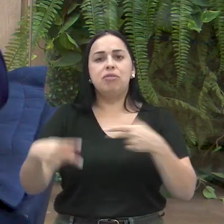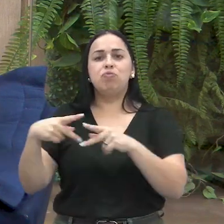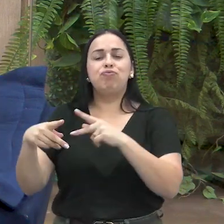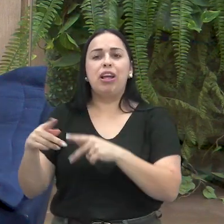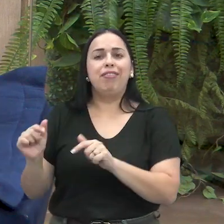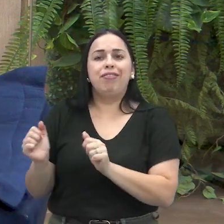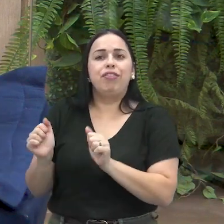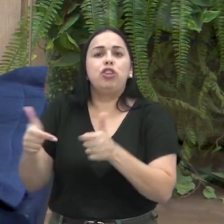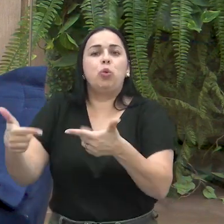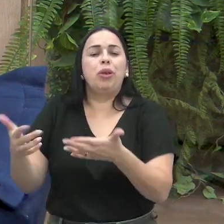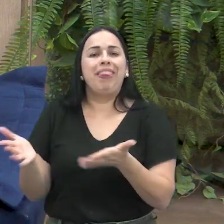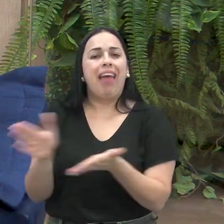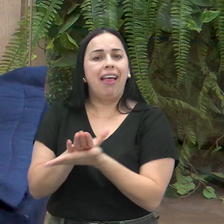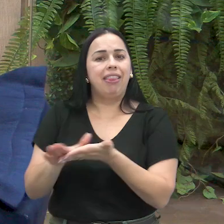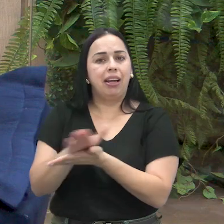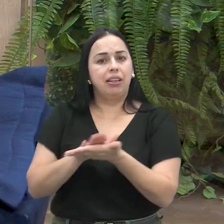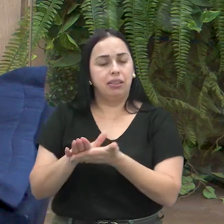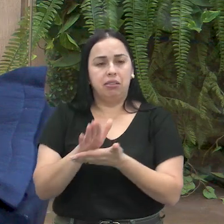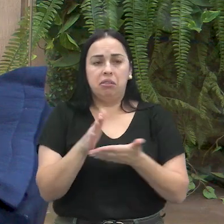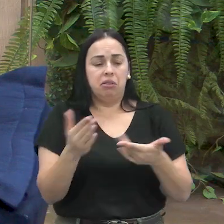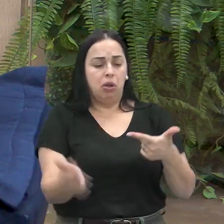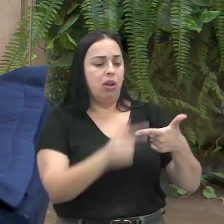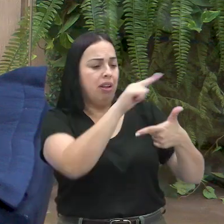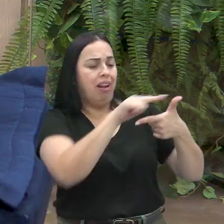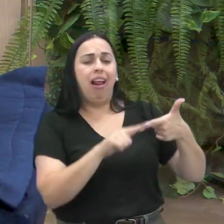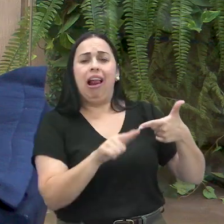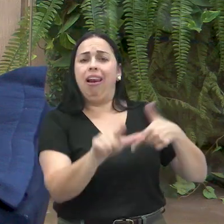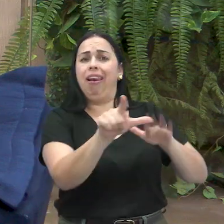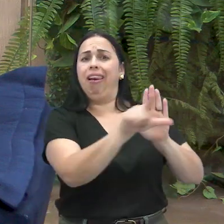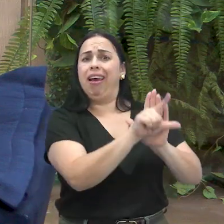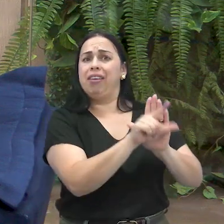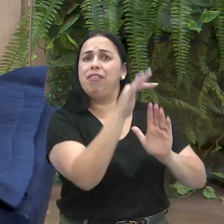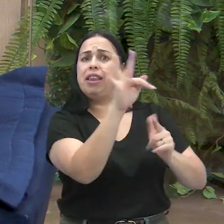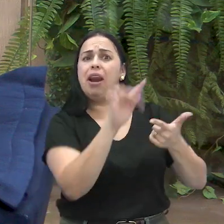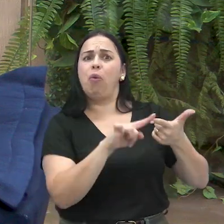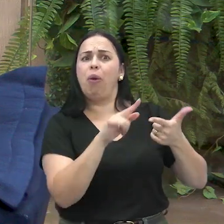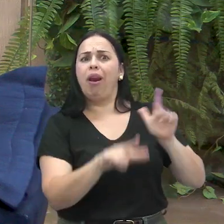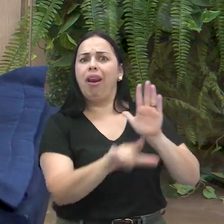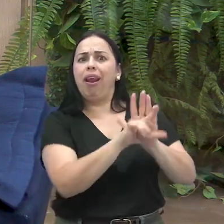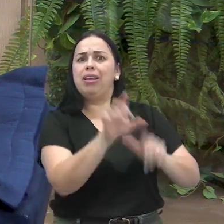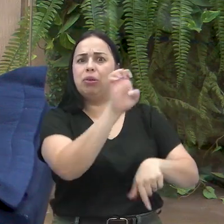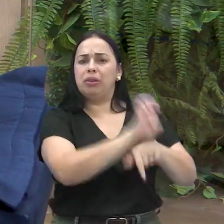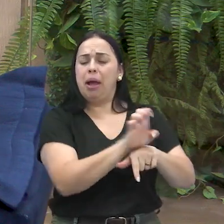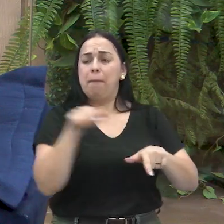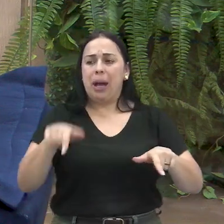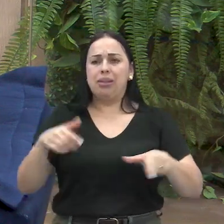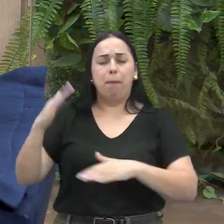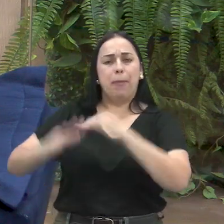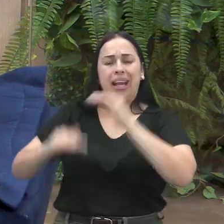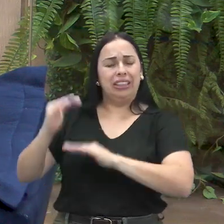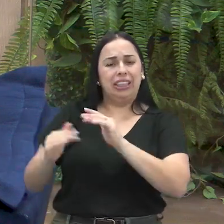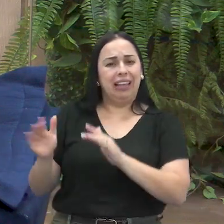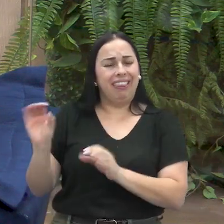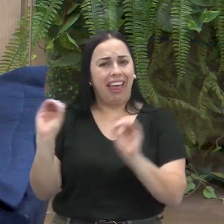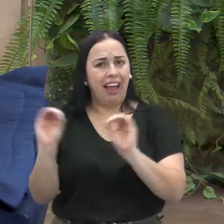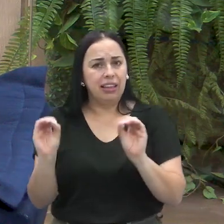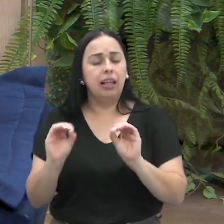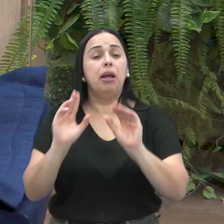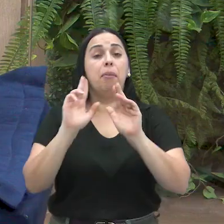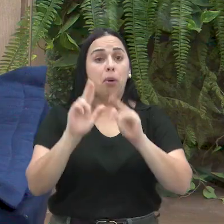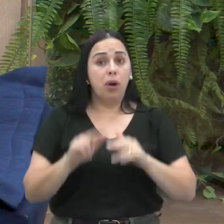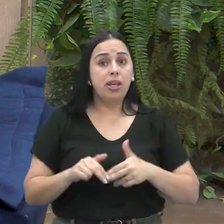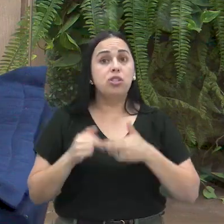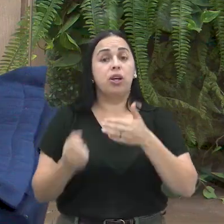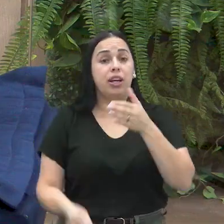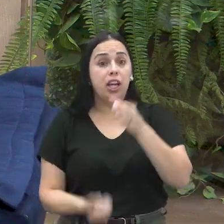no município. Não adianta você ter leis, né, tanto em nível estadual como federal, se o município não coloca em prática. E quando a gente traz